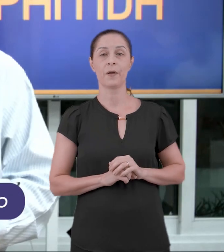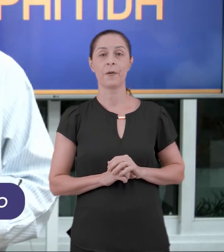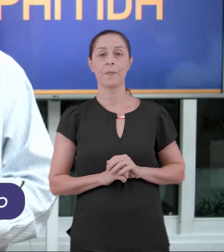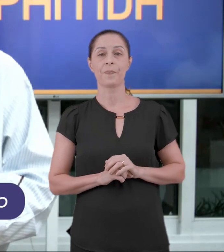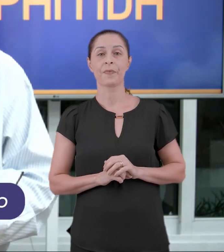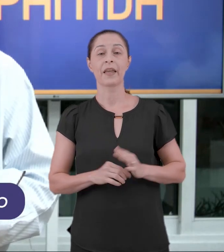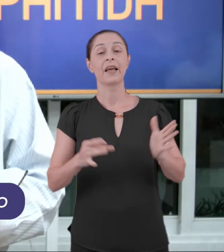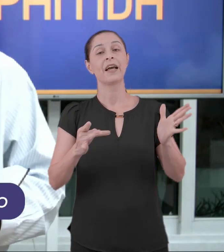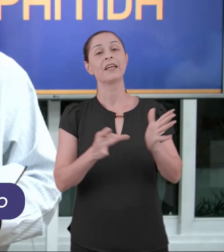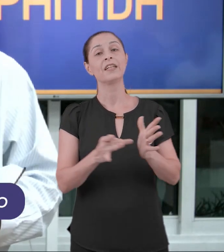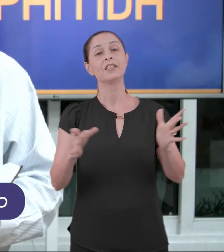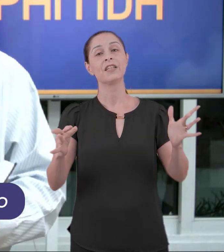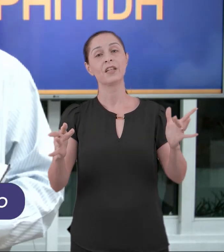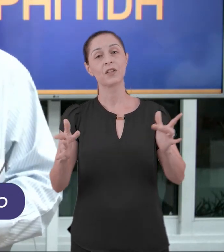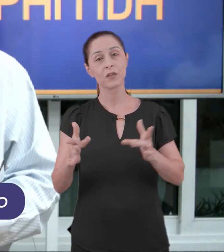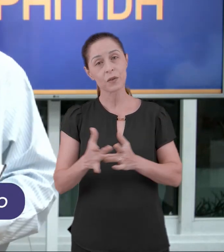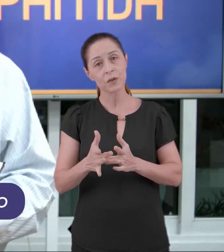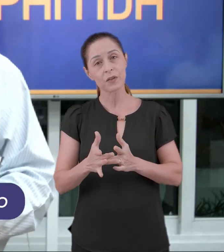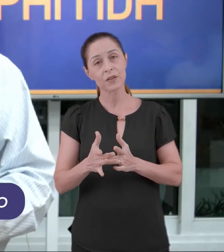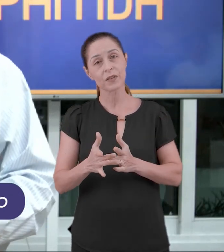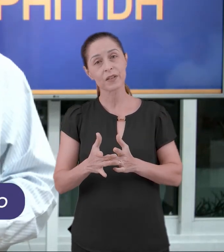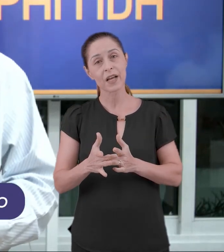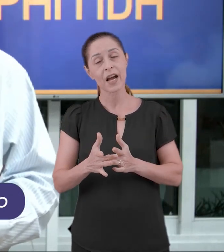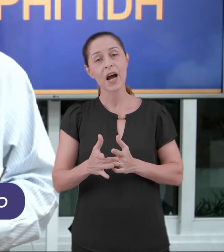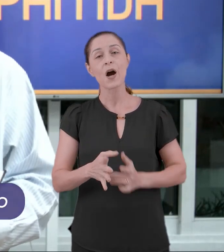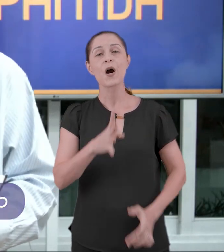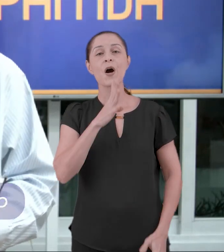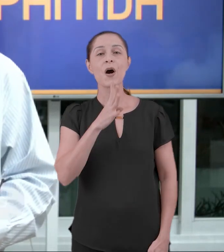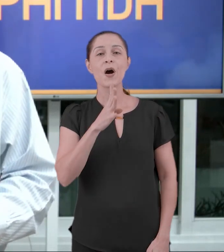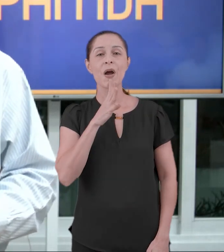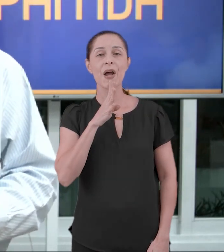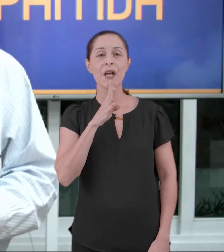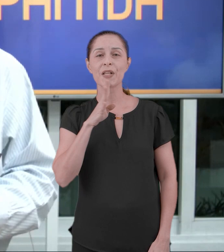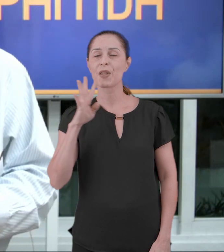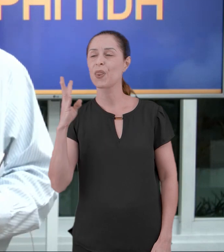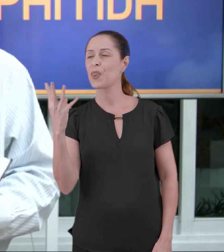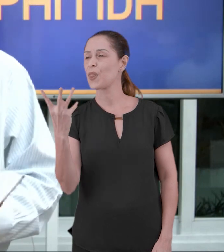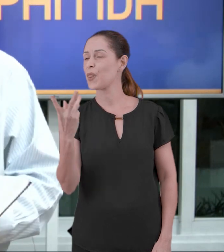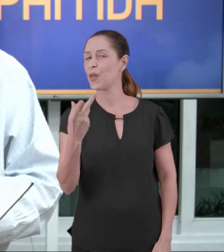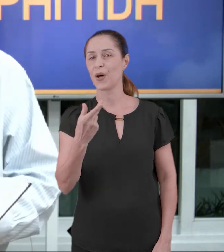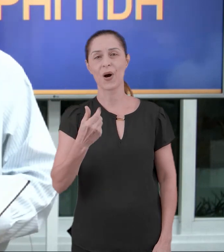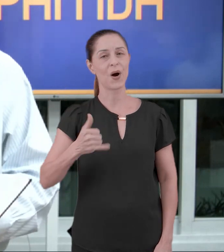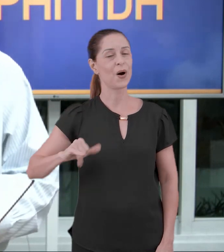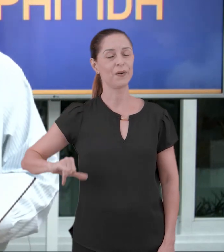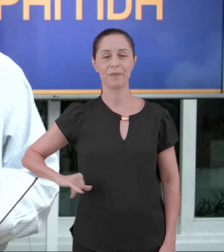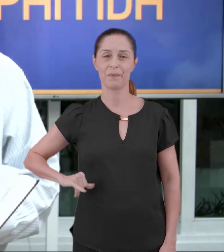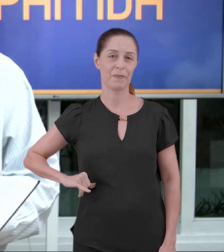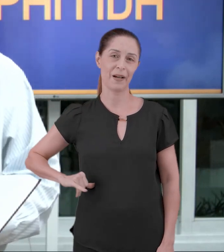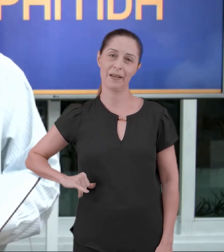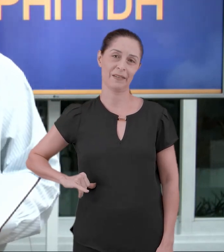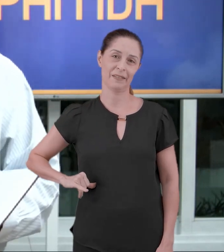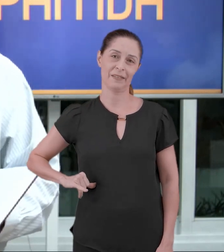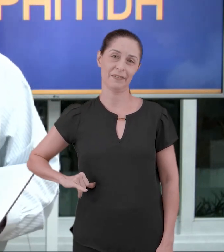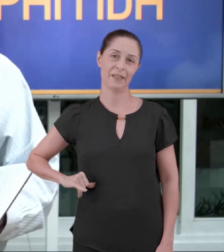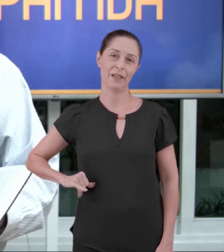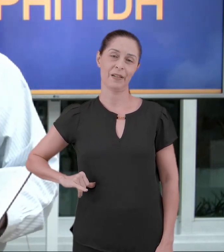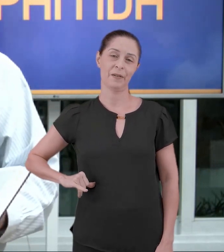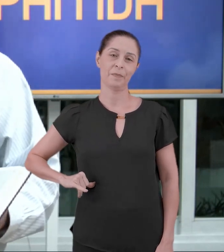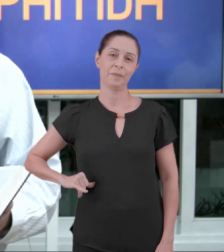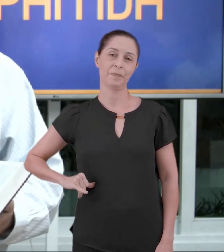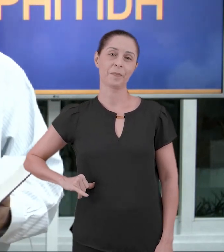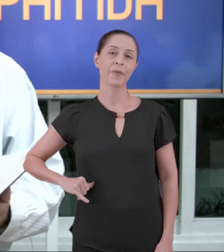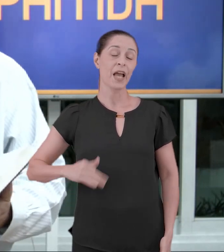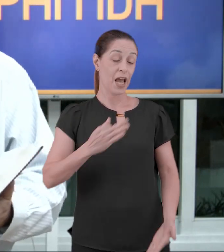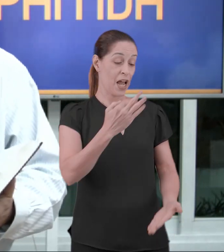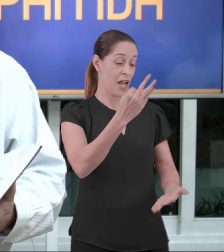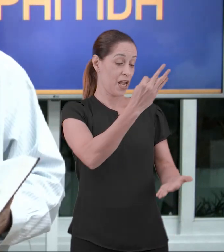é que Jesus, ele é o Senhor do sofrimento. E é tão interessante porque aqui nesse texto